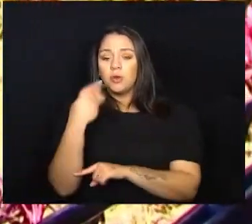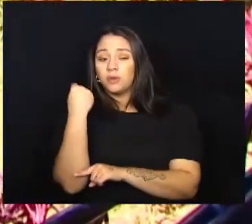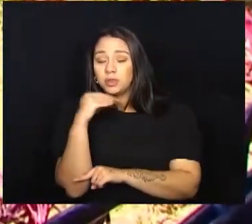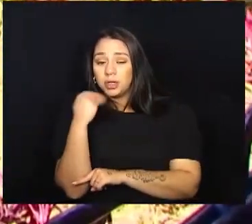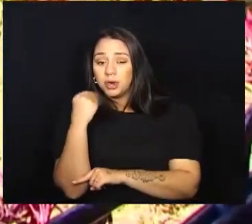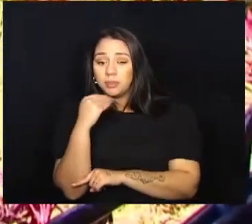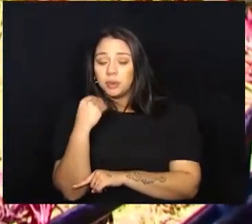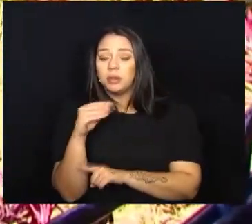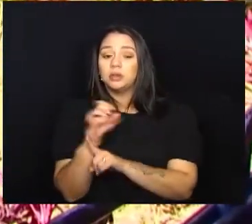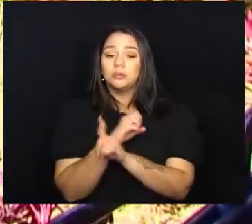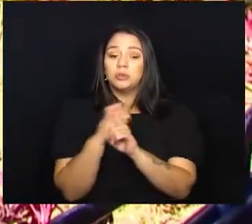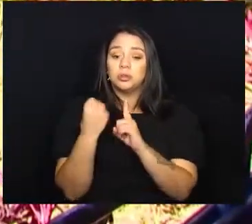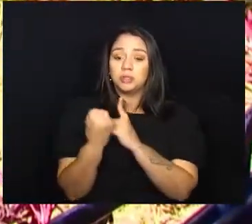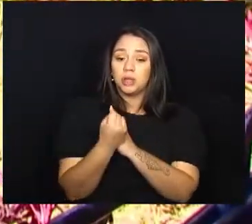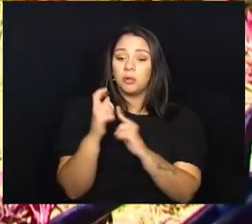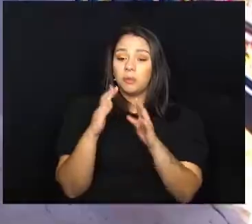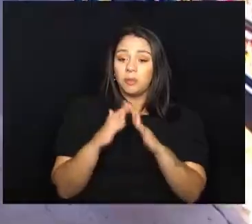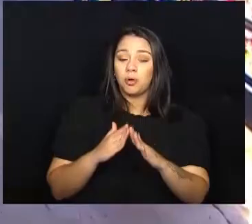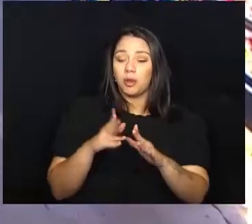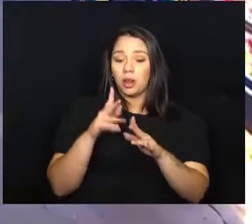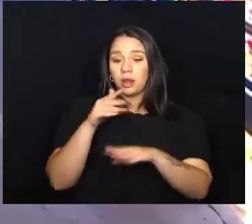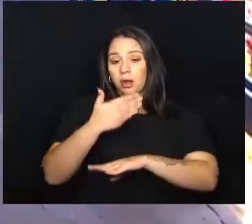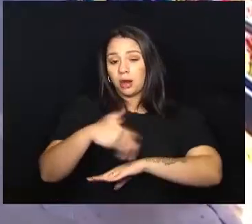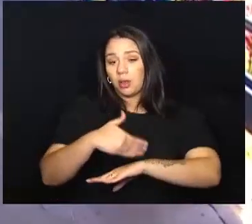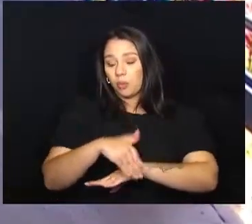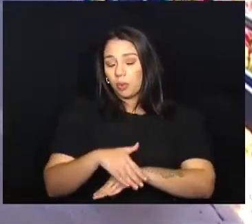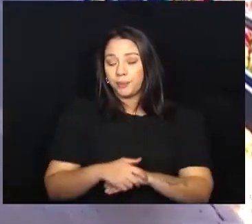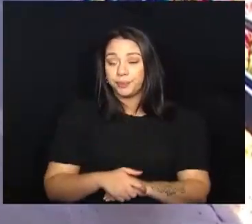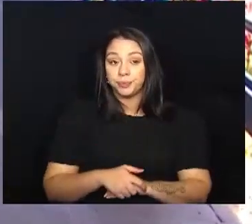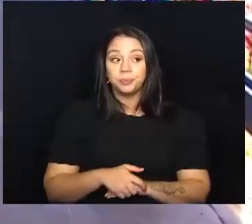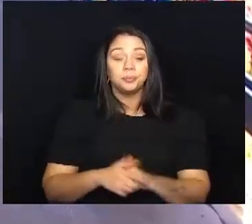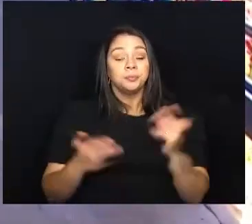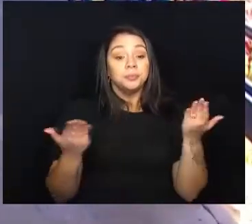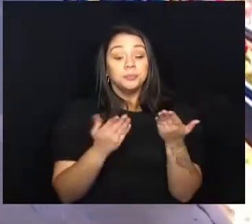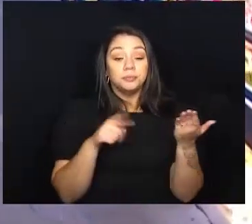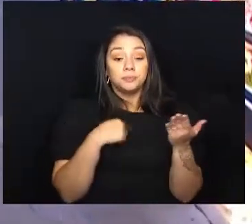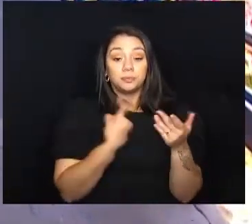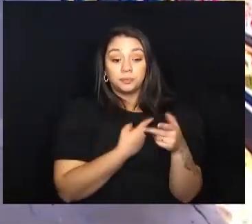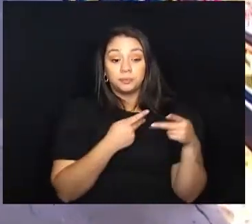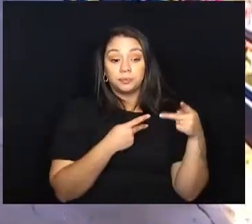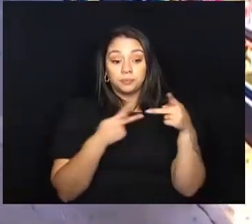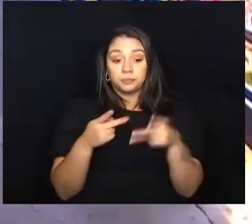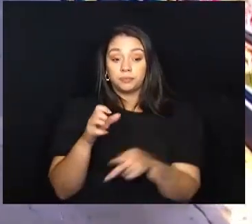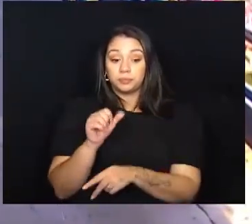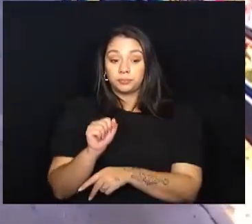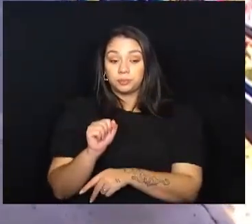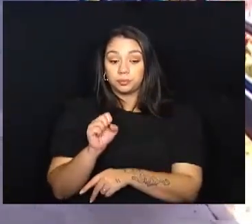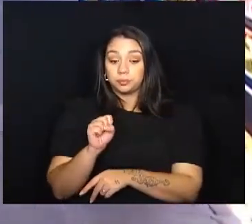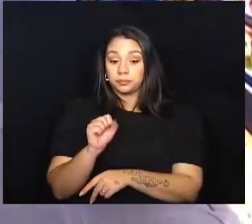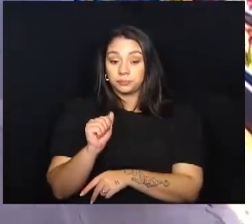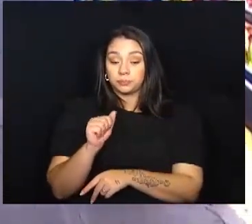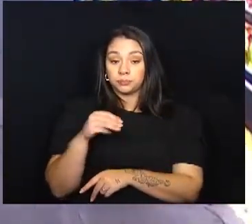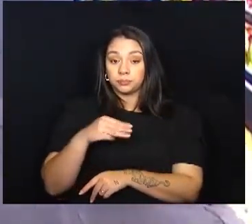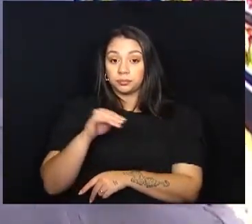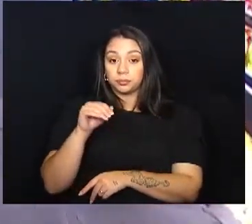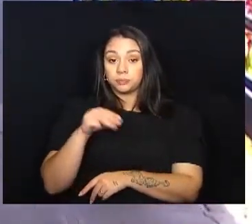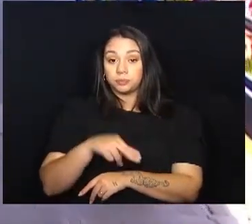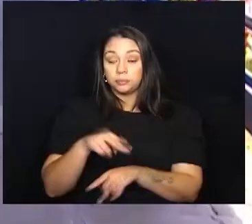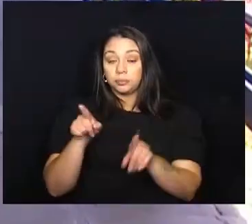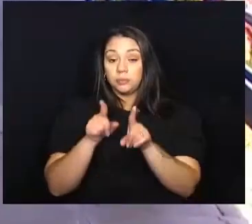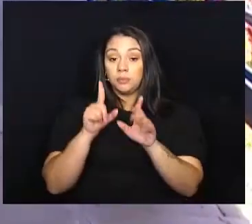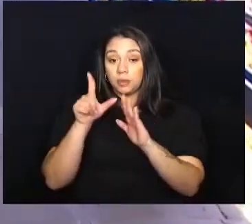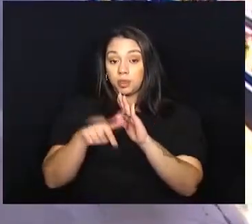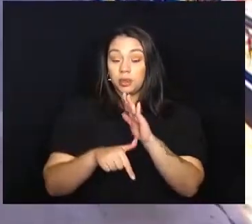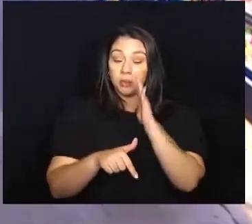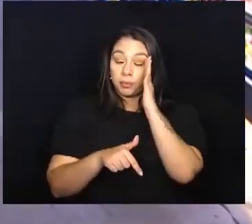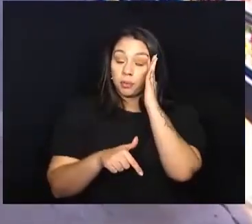vulnerabilidade social a morar nas ruas. Hoje a gente está visitando aqui o SAMIM, na sequência a gente vai visitar a Casa da Cidadania,